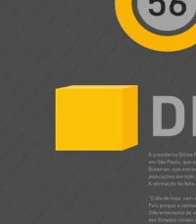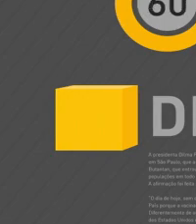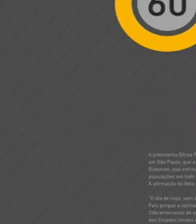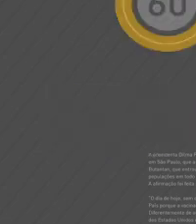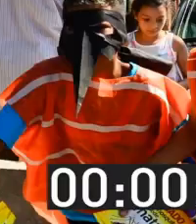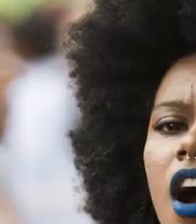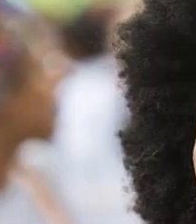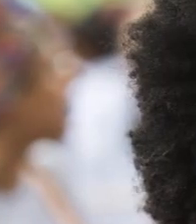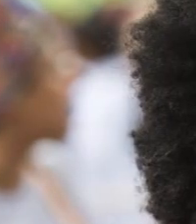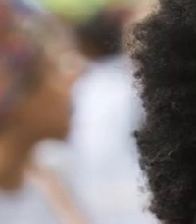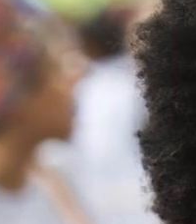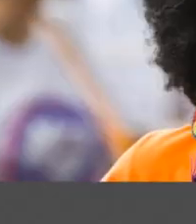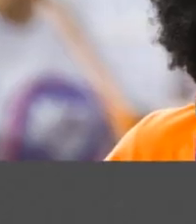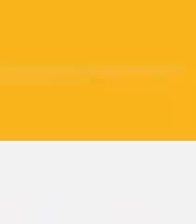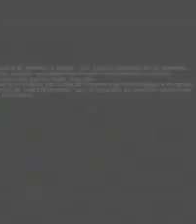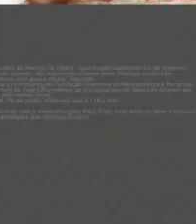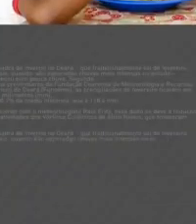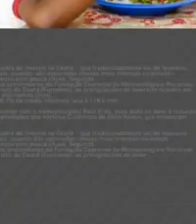sociais